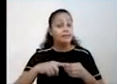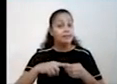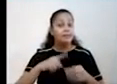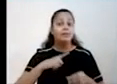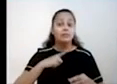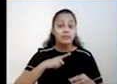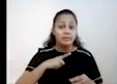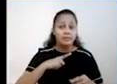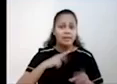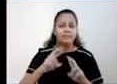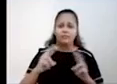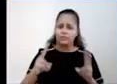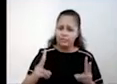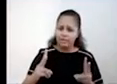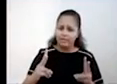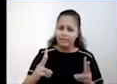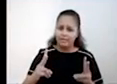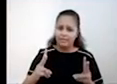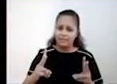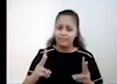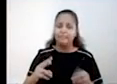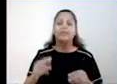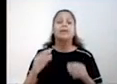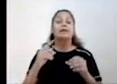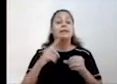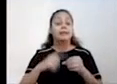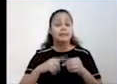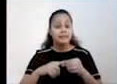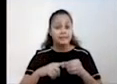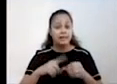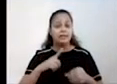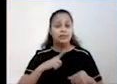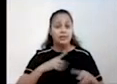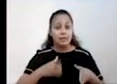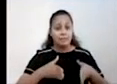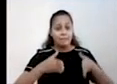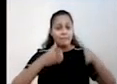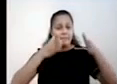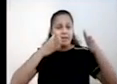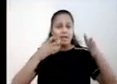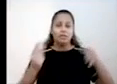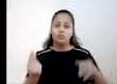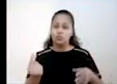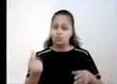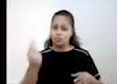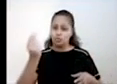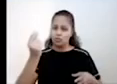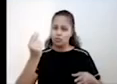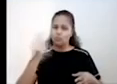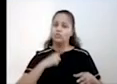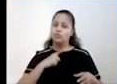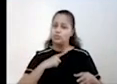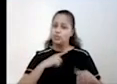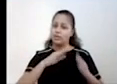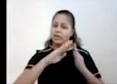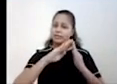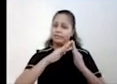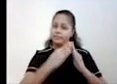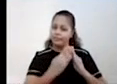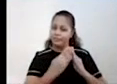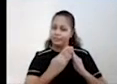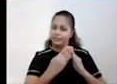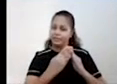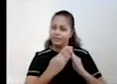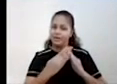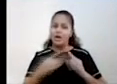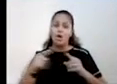tipos de habitação? Nas cidades, há prédios de luxo e casas de favela, não é mesmo? Então, o tipo